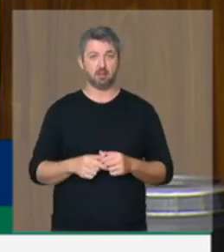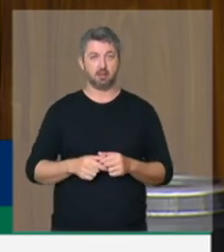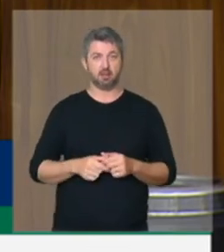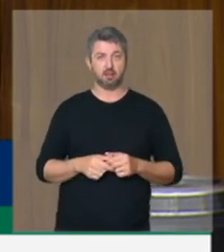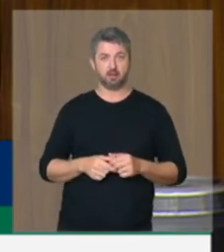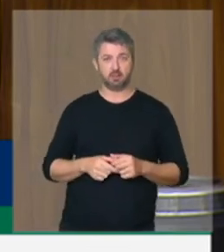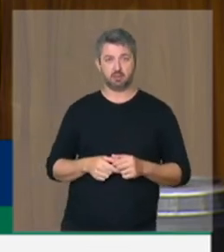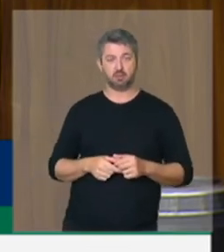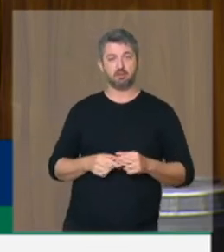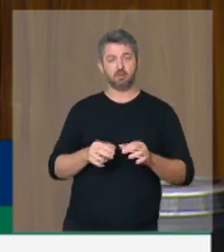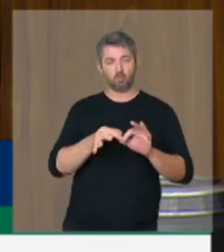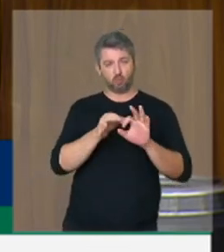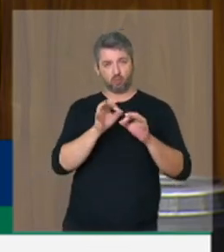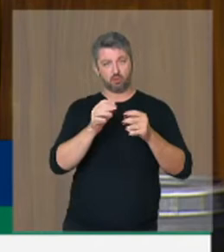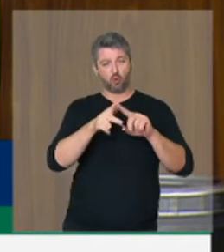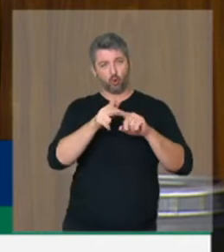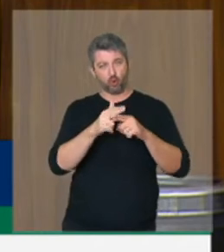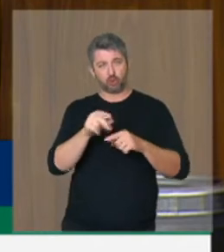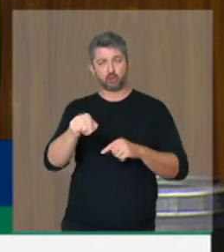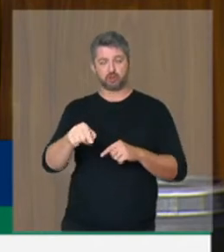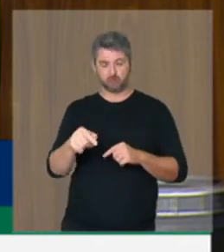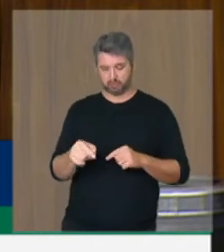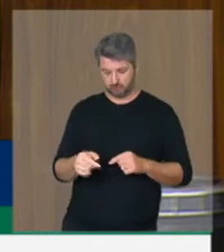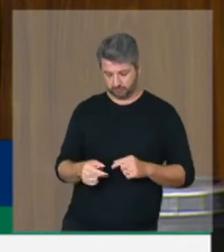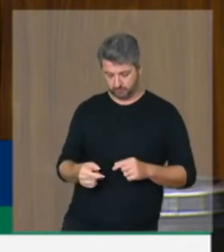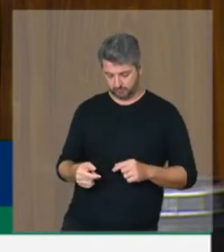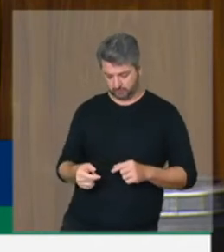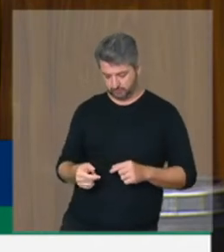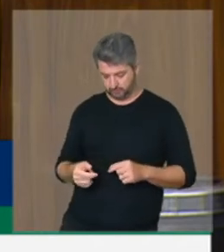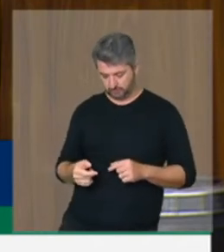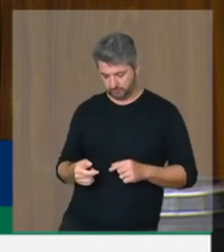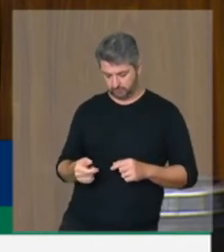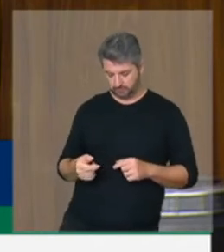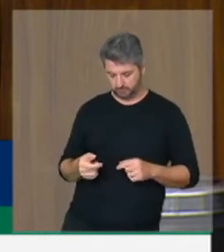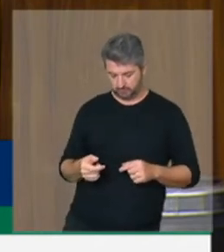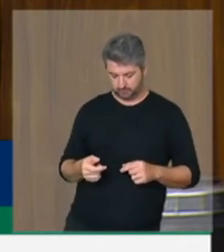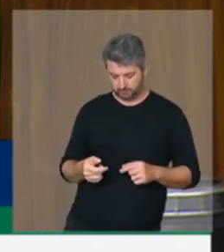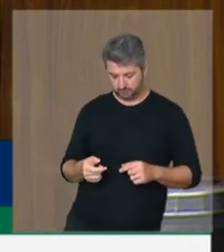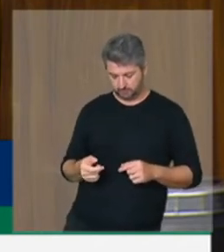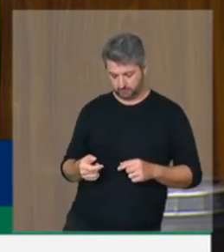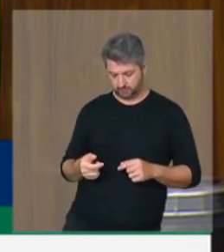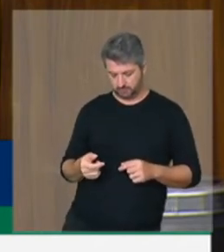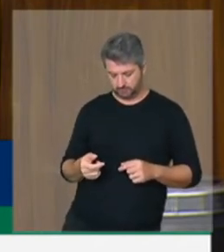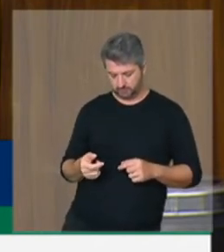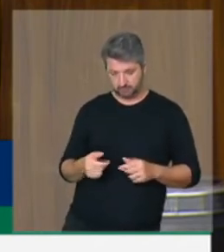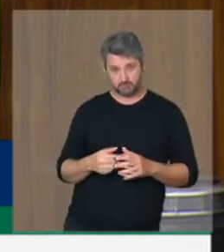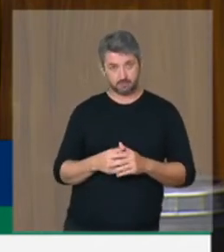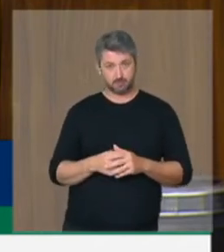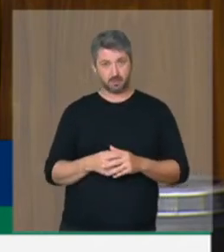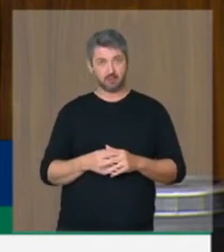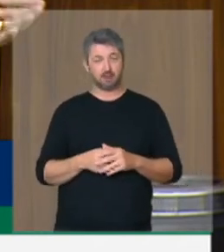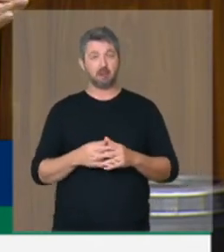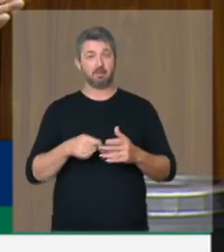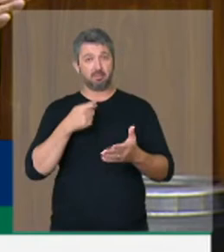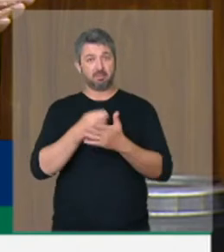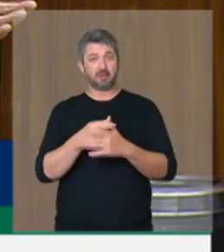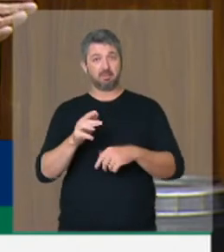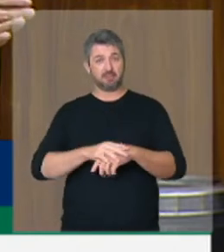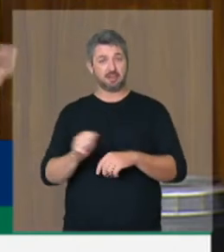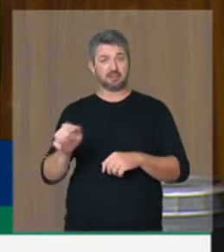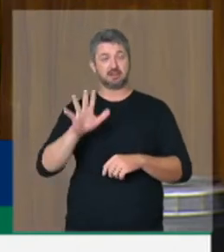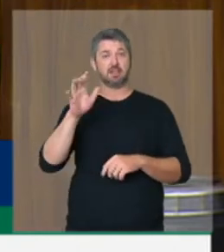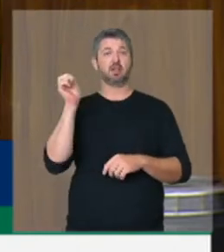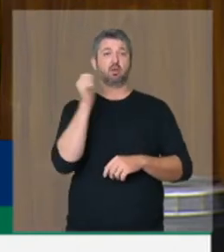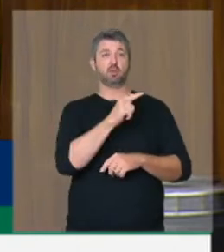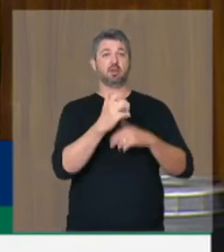essa irregularidade que está fazendo com que as micro e pequenas empresas de todo o país paguem mais tributos do que grandes